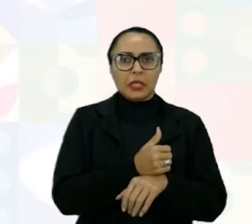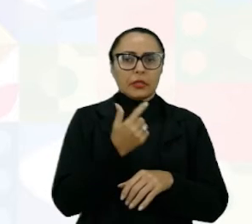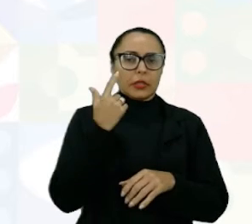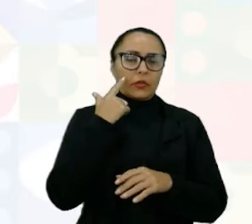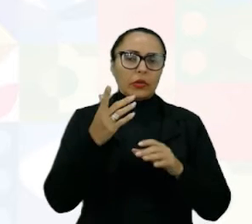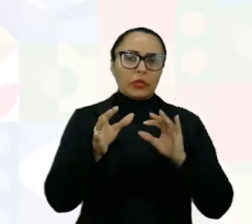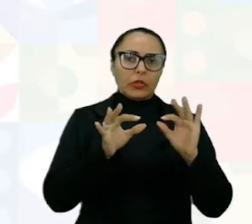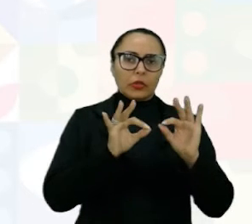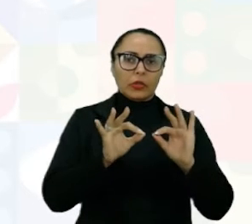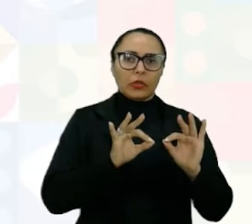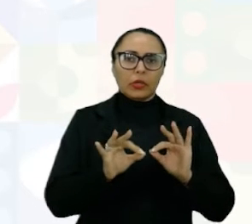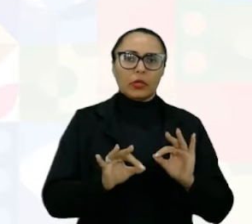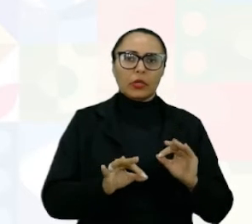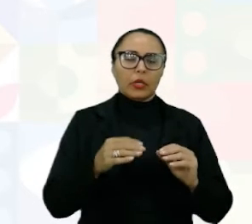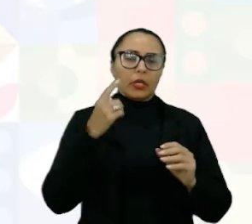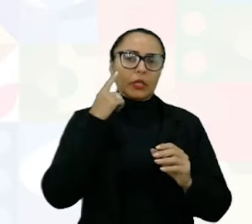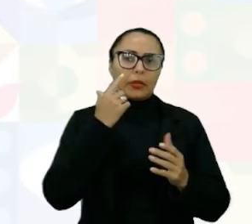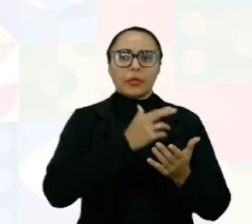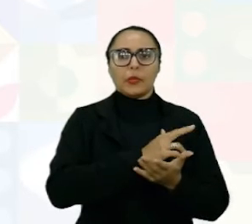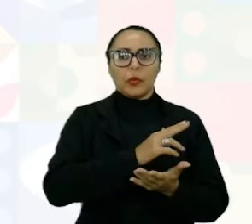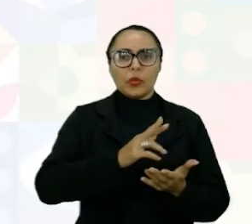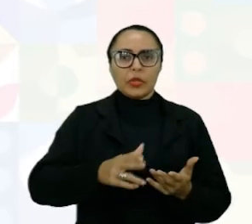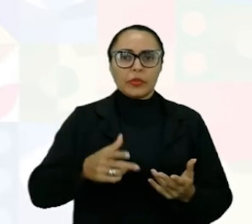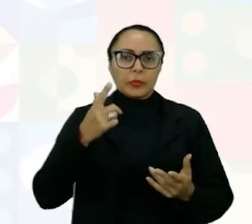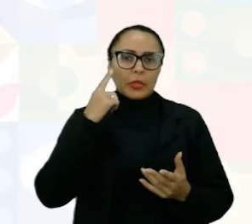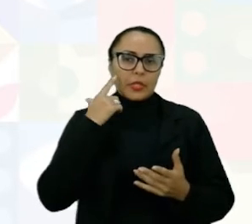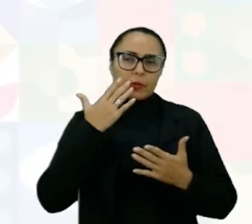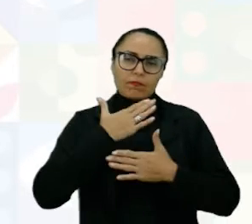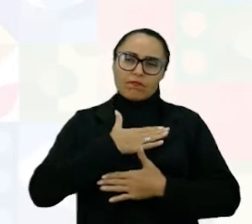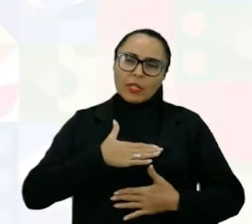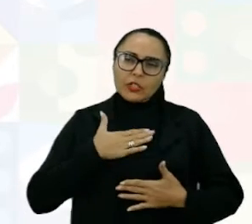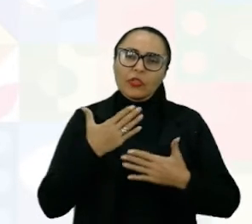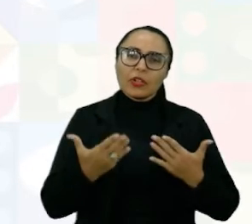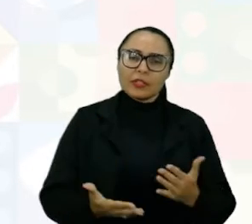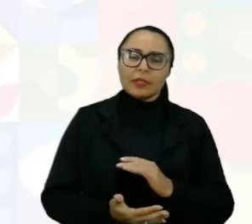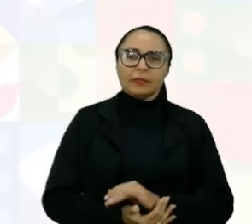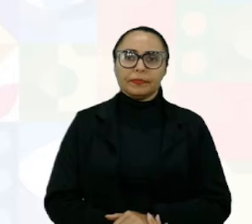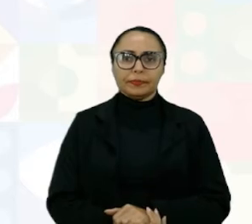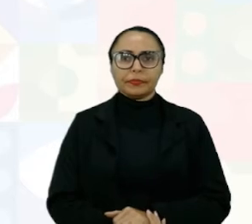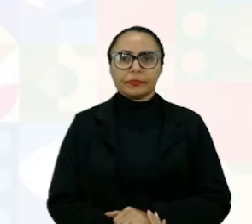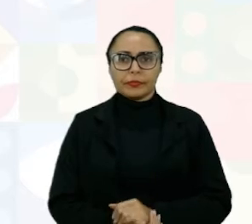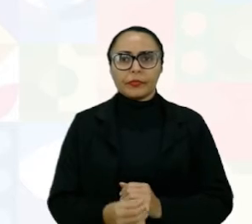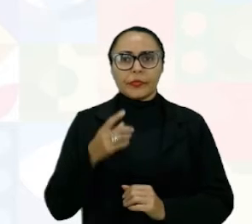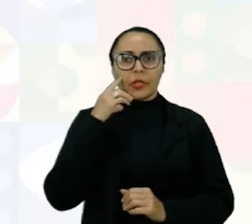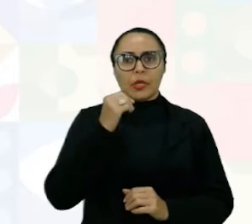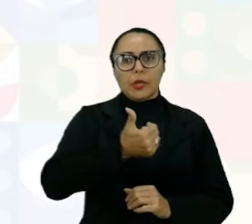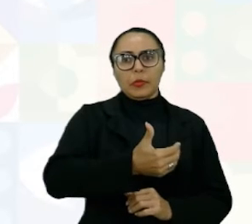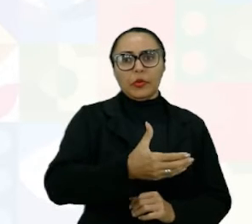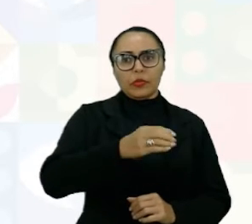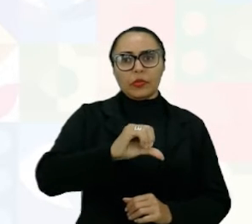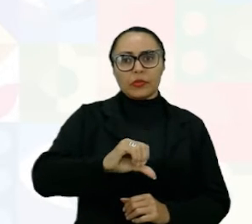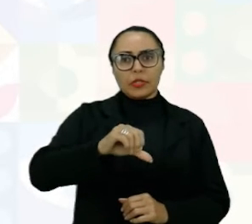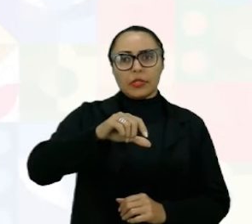de um produto à demanda que pretende satisfazer. Dia 15, 1975.